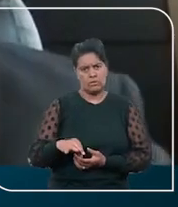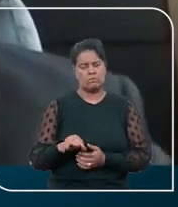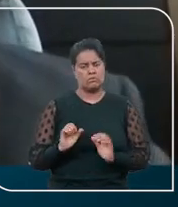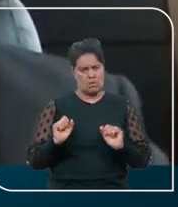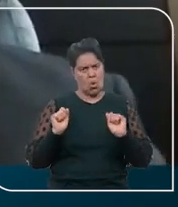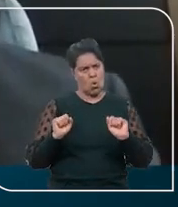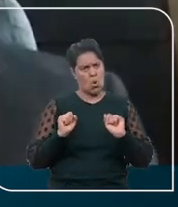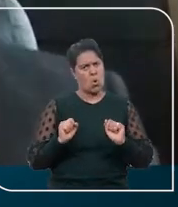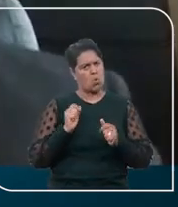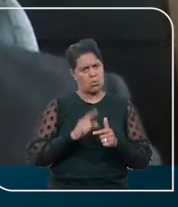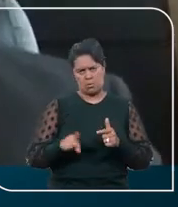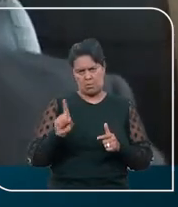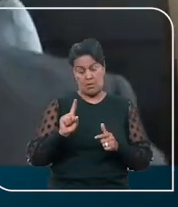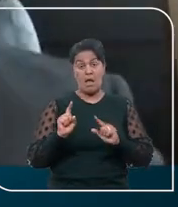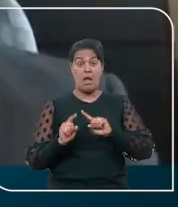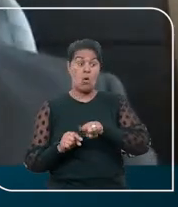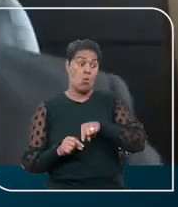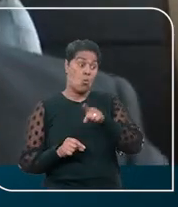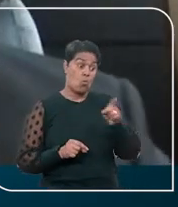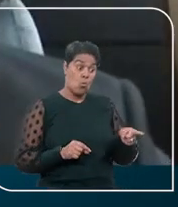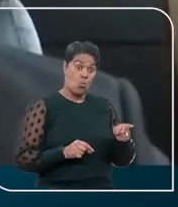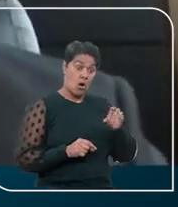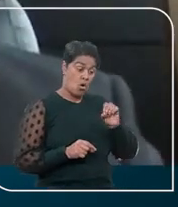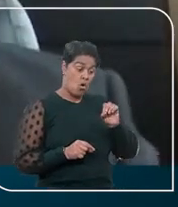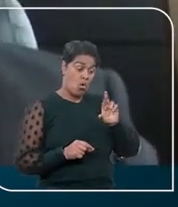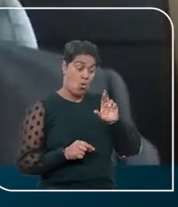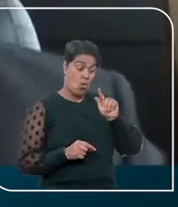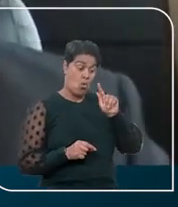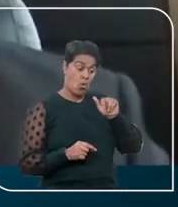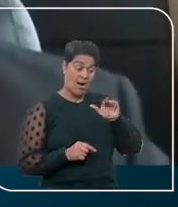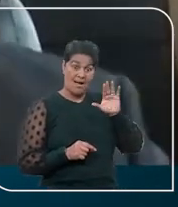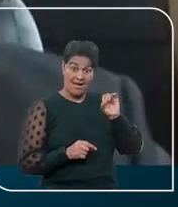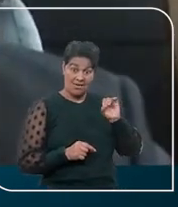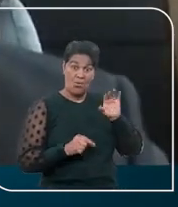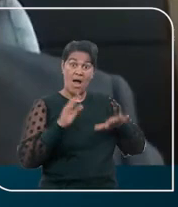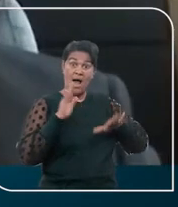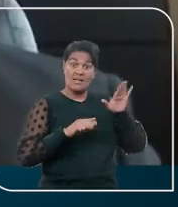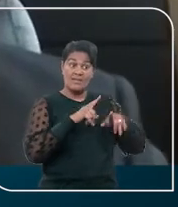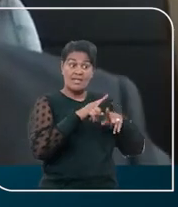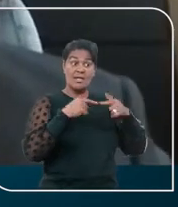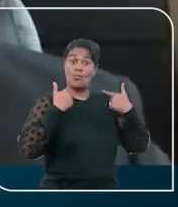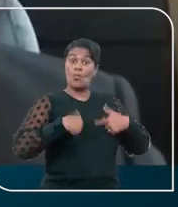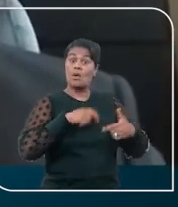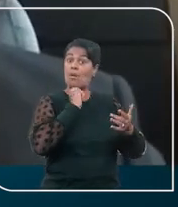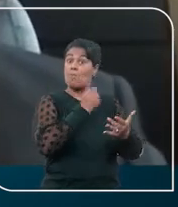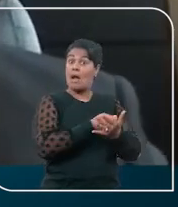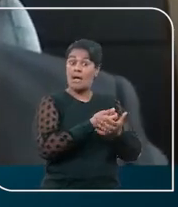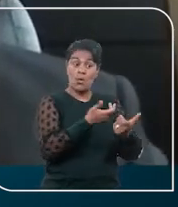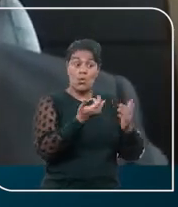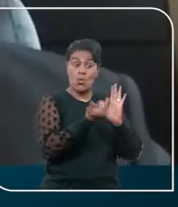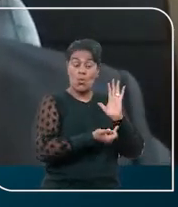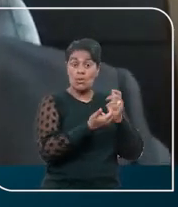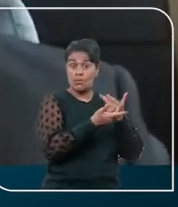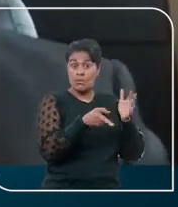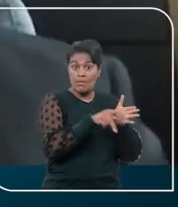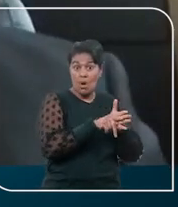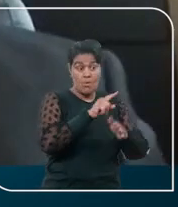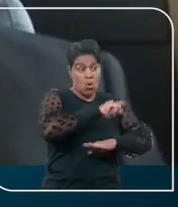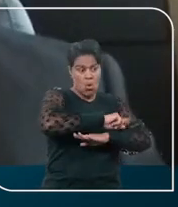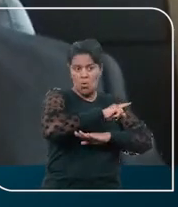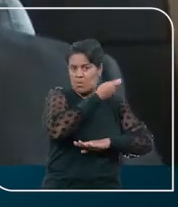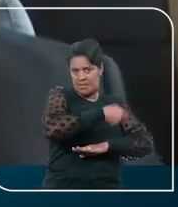de forma não remunerada, talvez até só com isenção na cota, em alguns casos a remuneração sim, e não há nenhum problema com relação a isso.